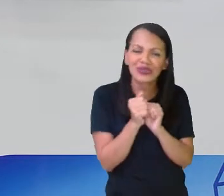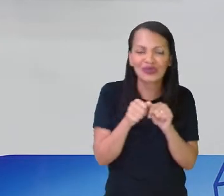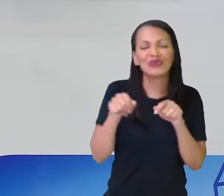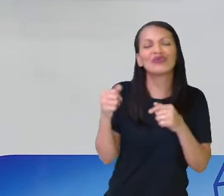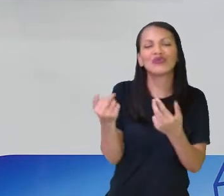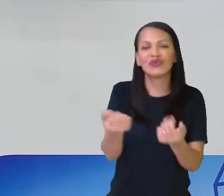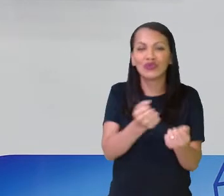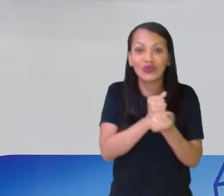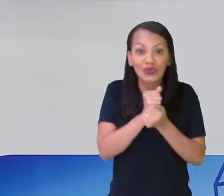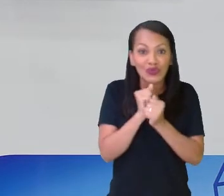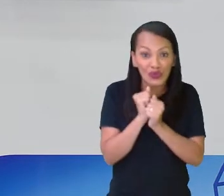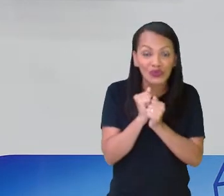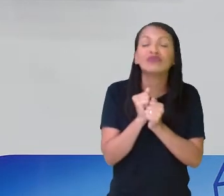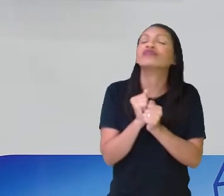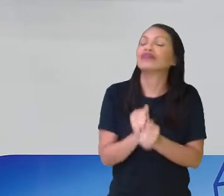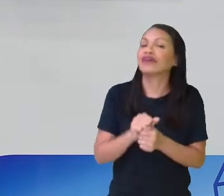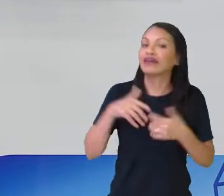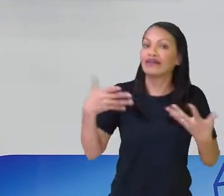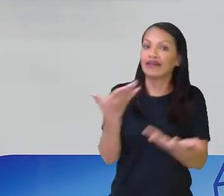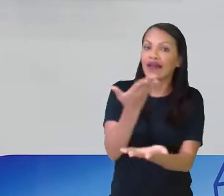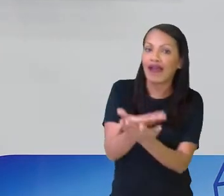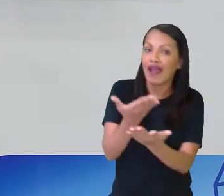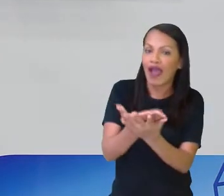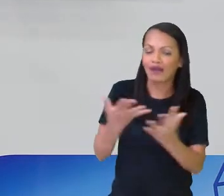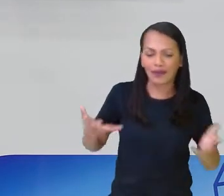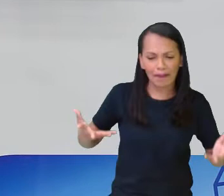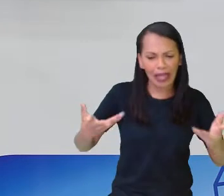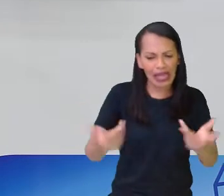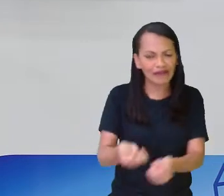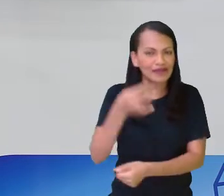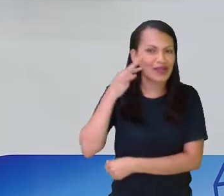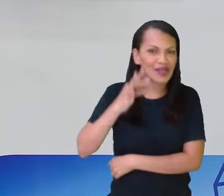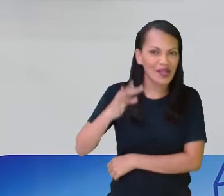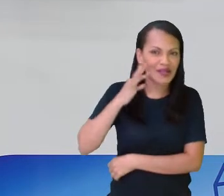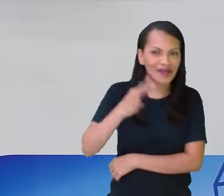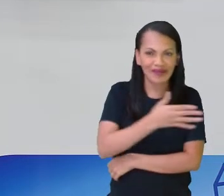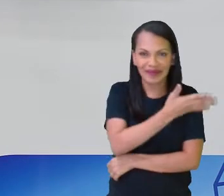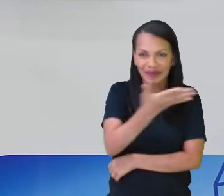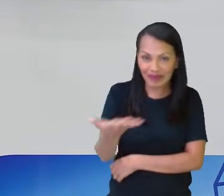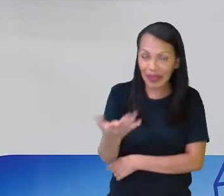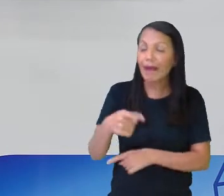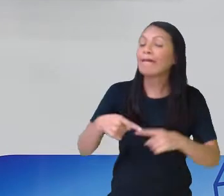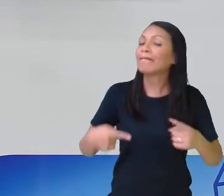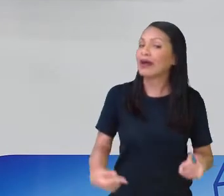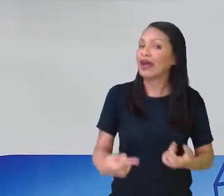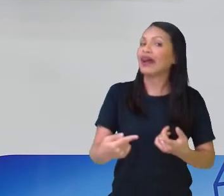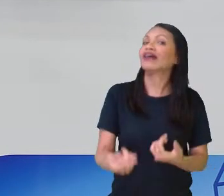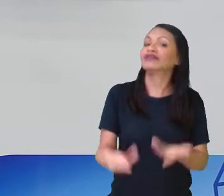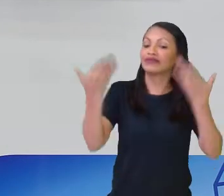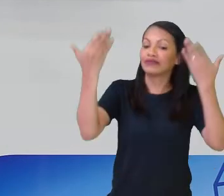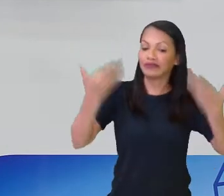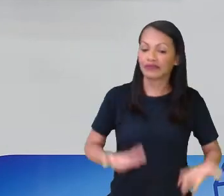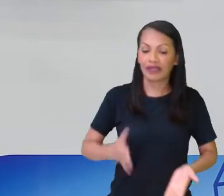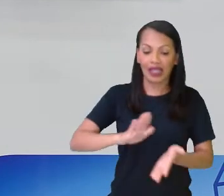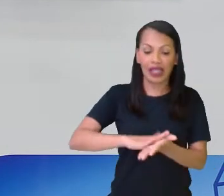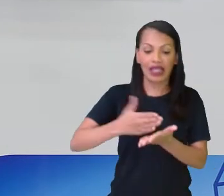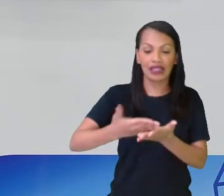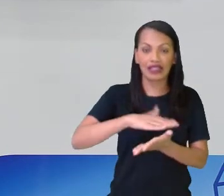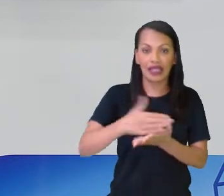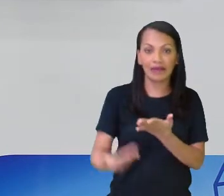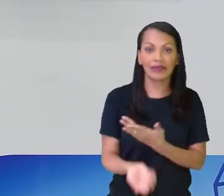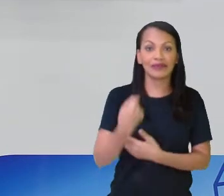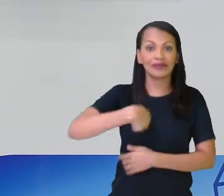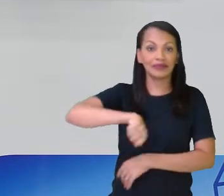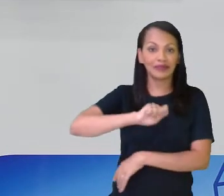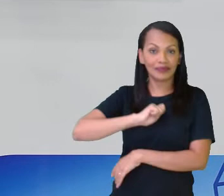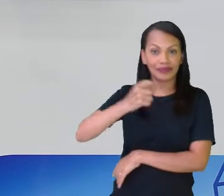mundo trabalha muito para que as aulas sejam realmente muito legal, muito atrativa para vocês. Mas a Jéssica está aqui fazendo esse trabalho brilhante